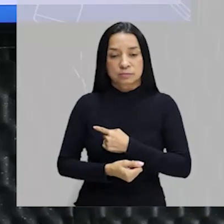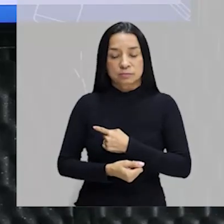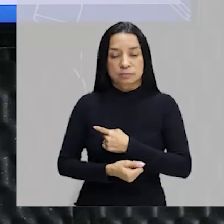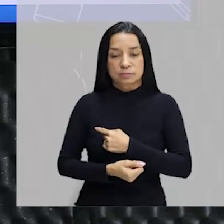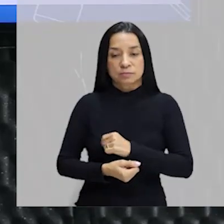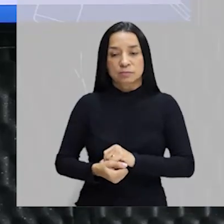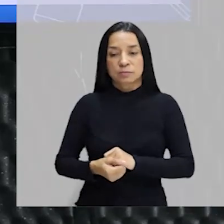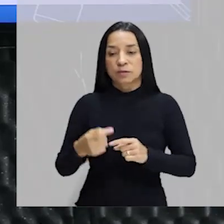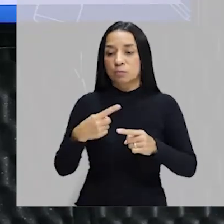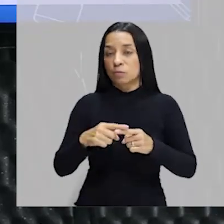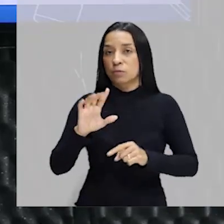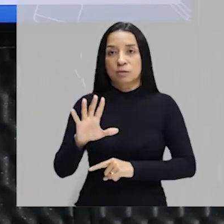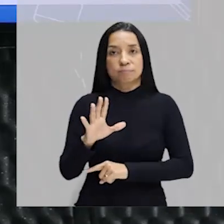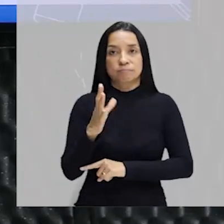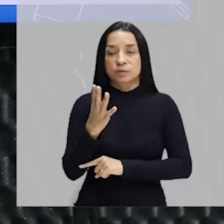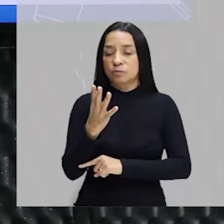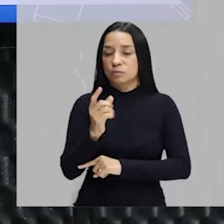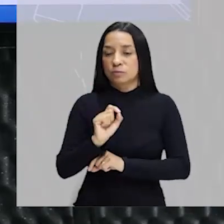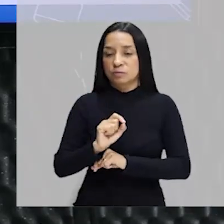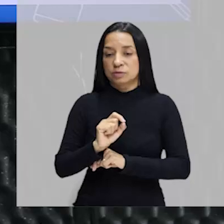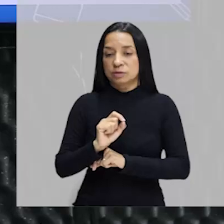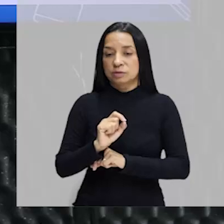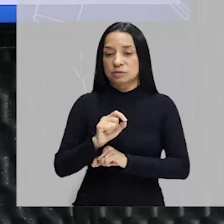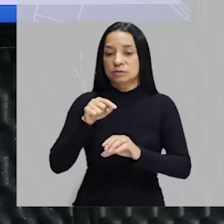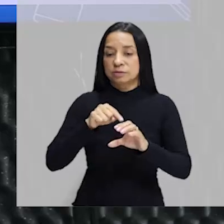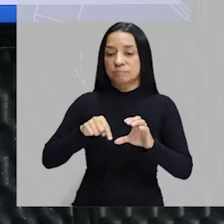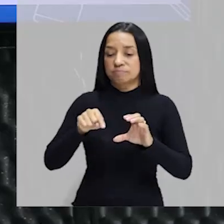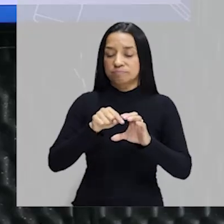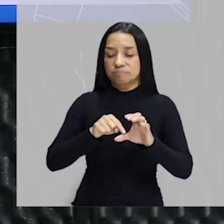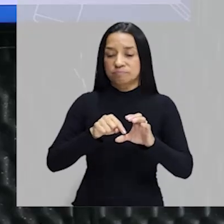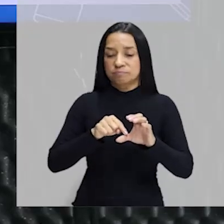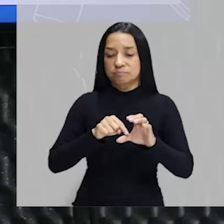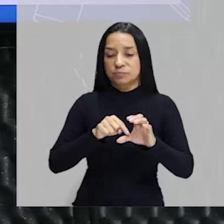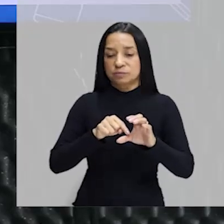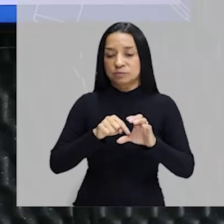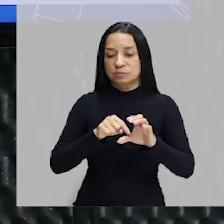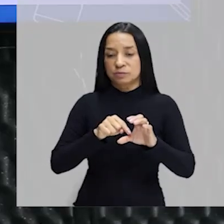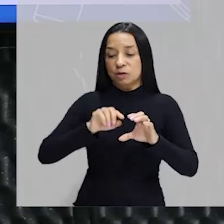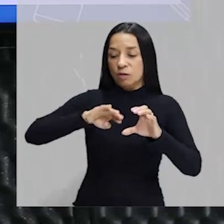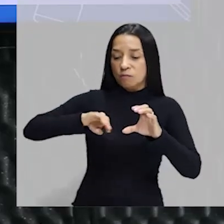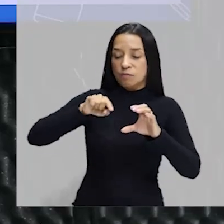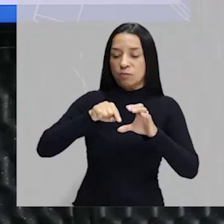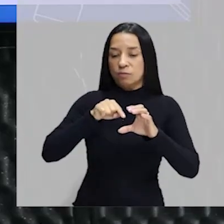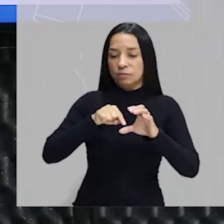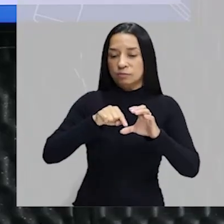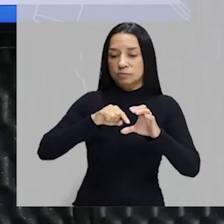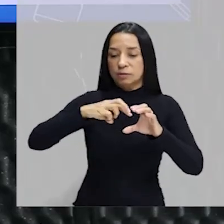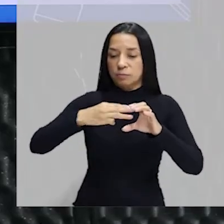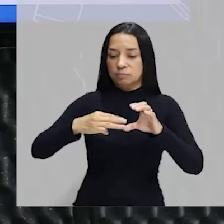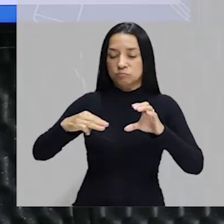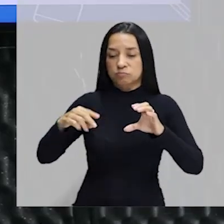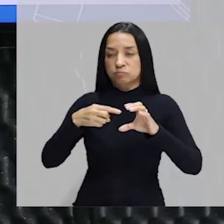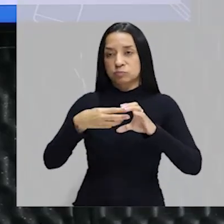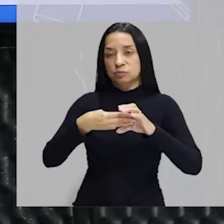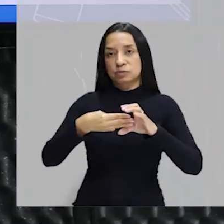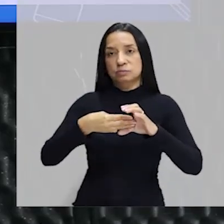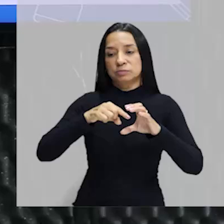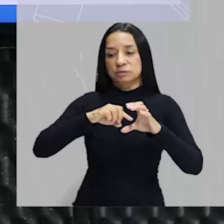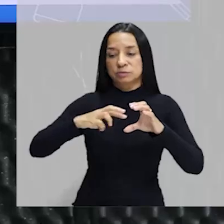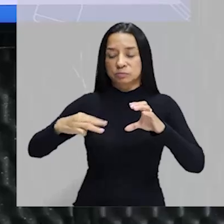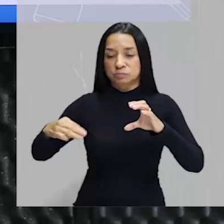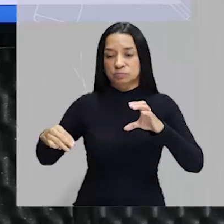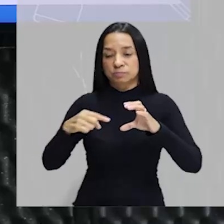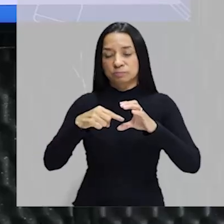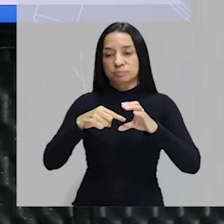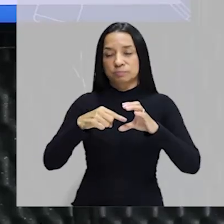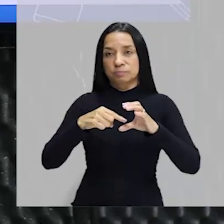extramitocondrial, porque não acontece na mitocôndria, ou seja, fica fora da mitocôndria, dentro da célula, mas fora